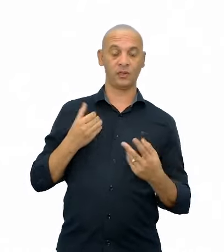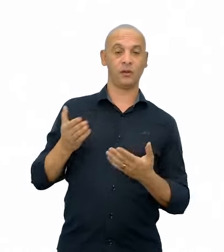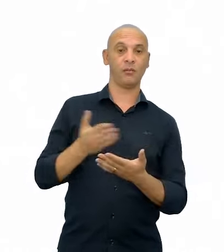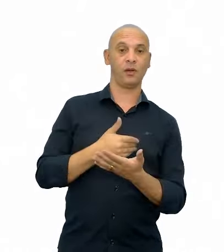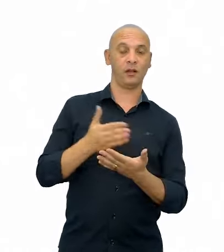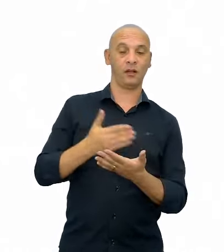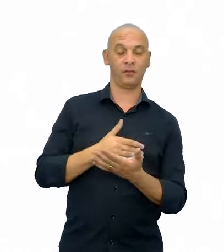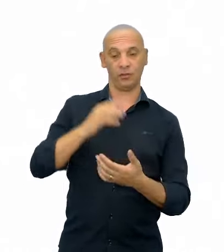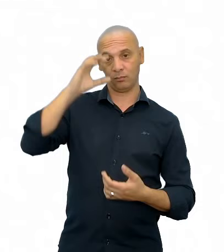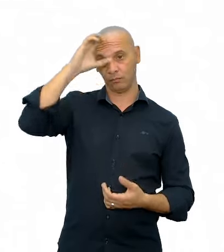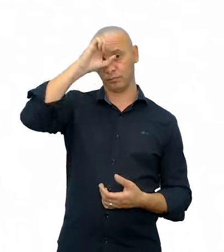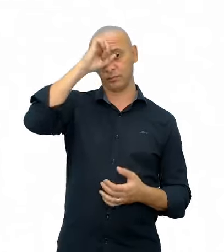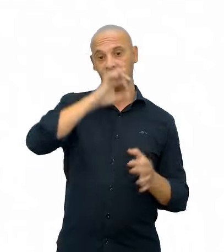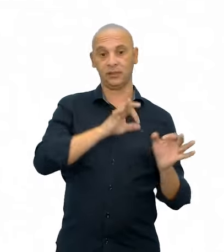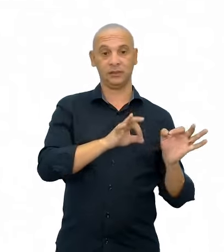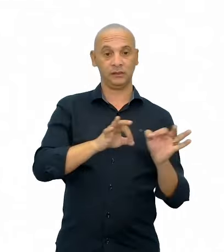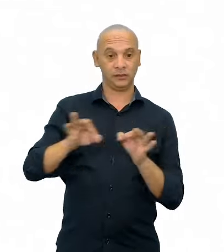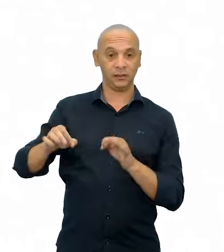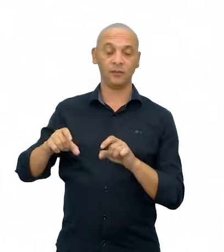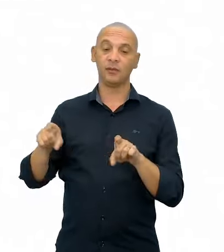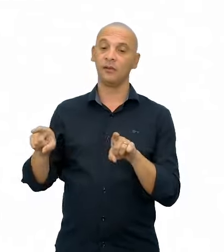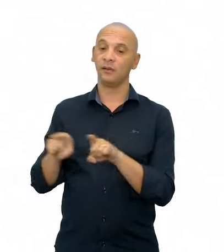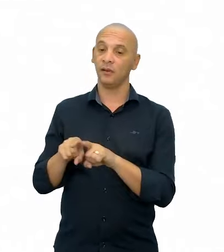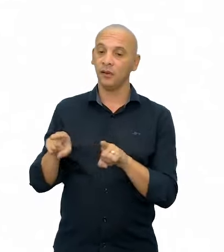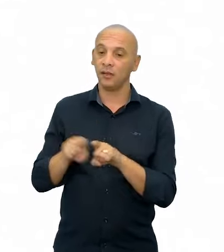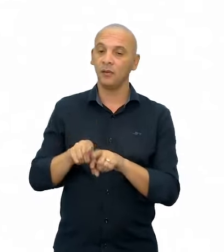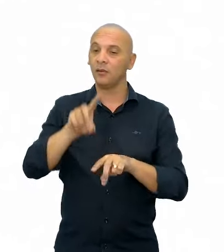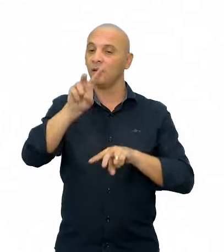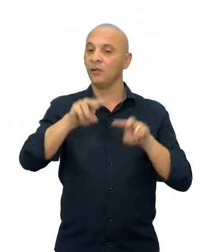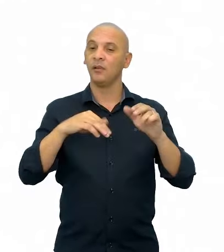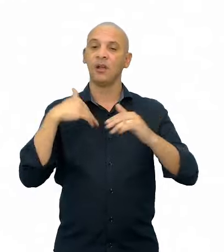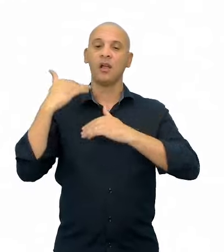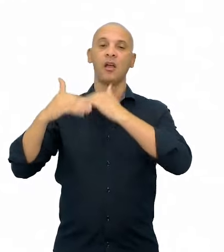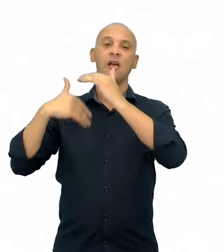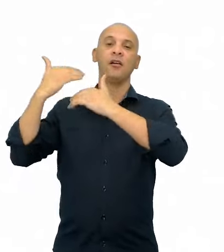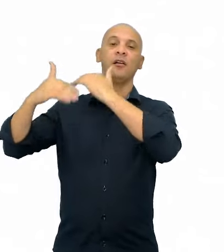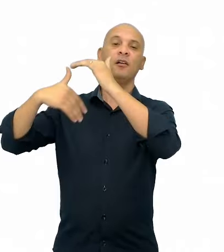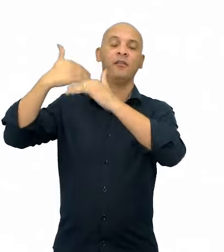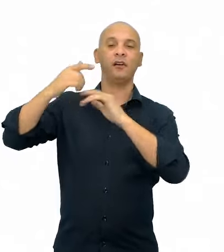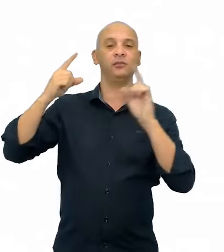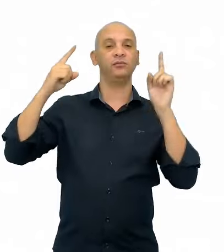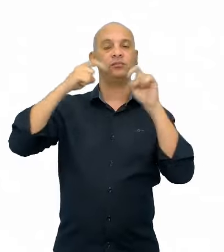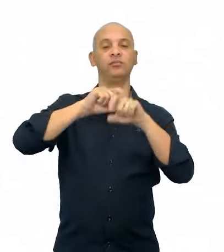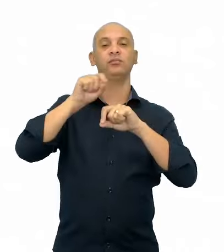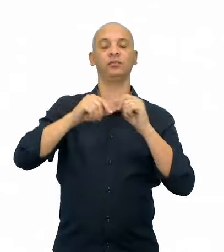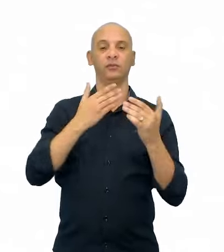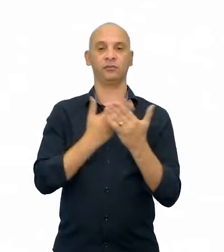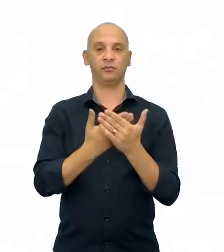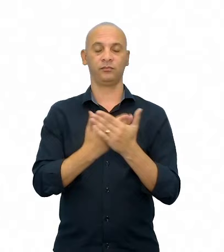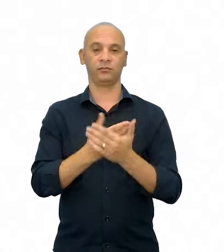material Aprender Sempre. E também na observação de avanços e dificuldades dos